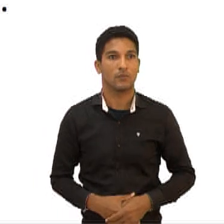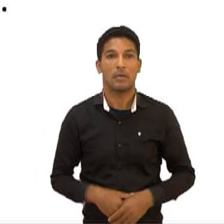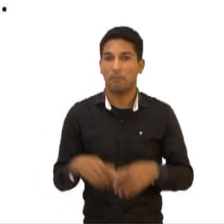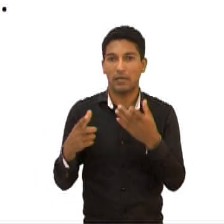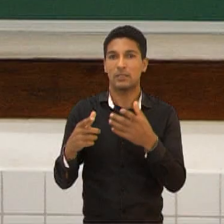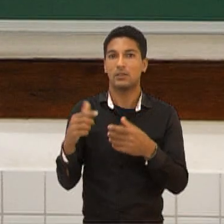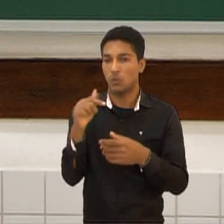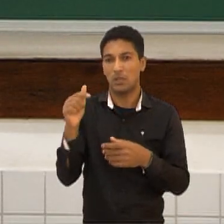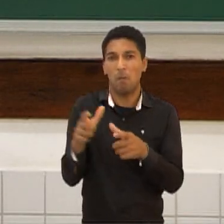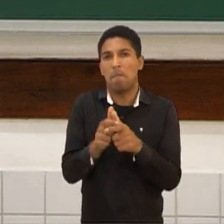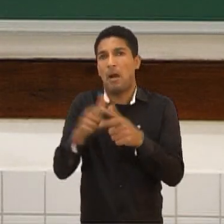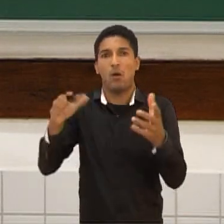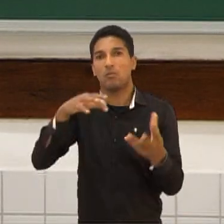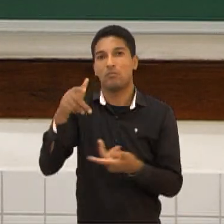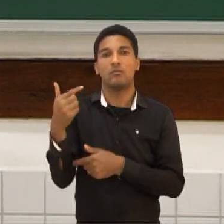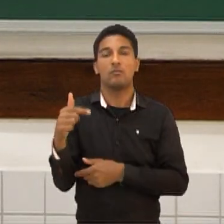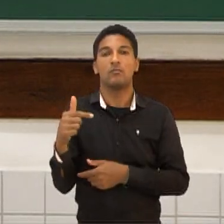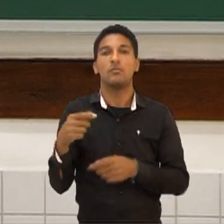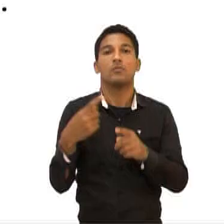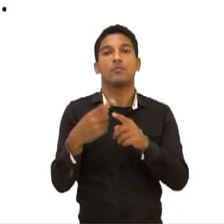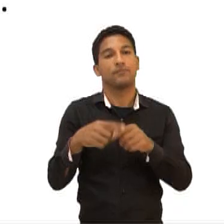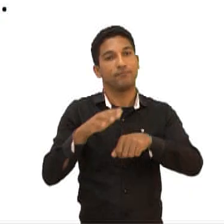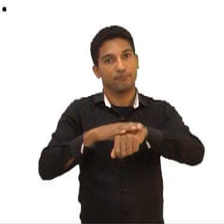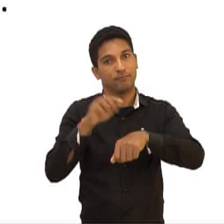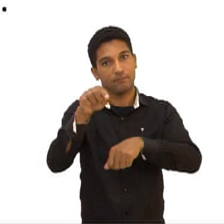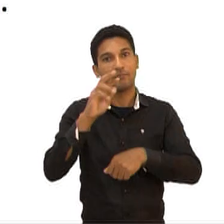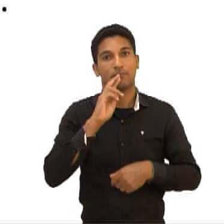mundo. Vai lá, pessoal. Reloginho na tela é com vocês.